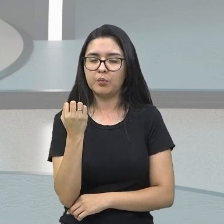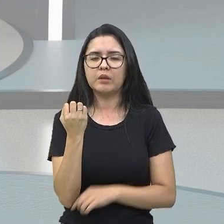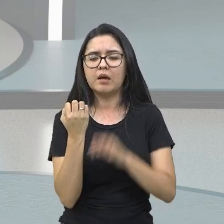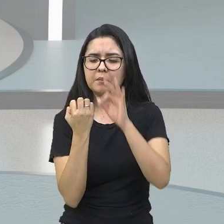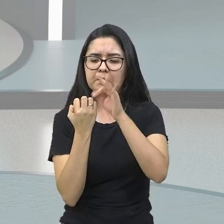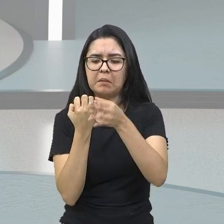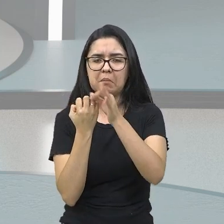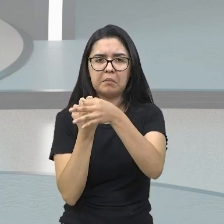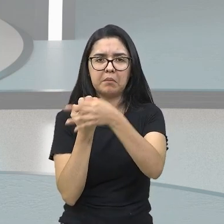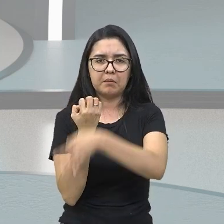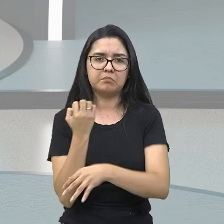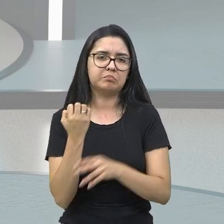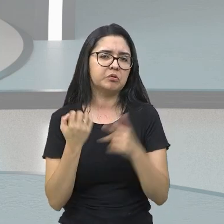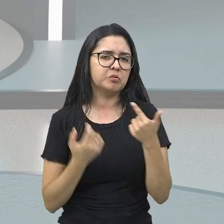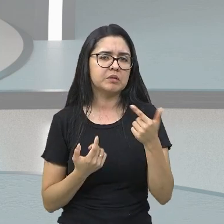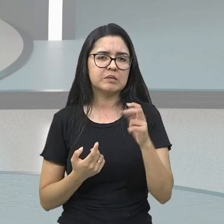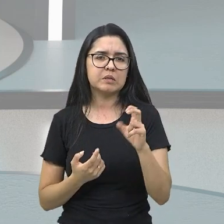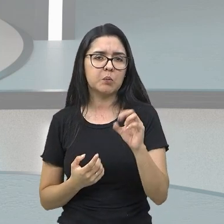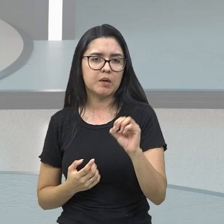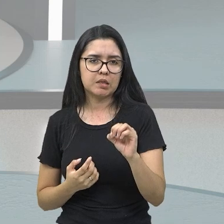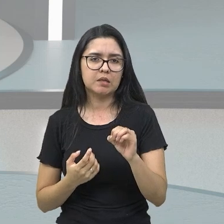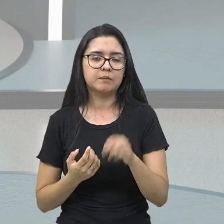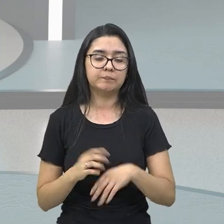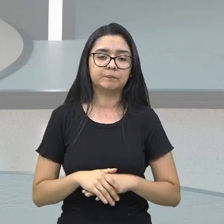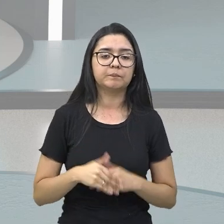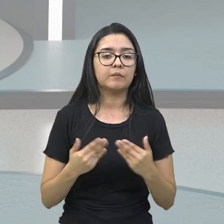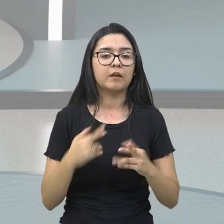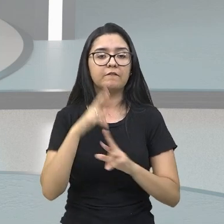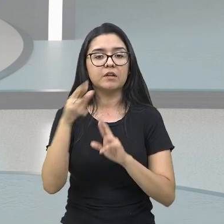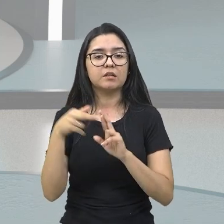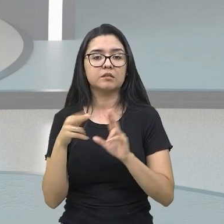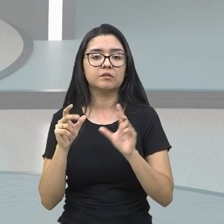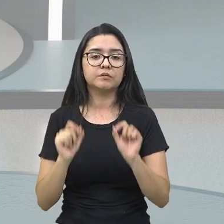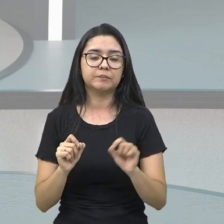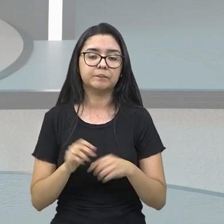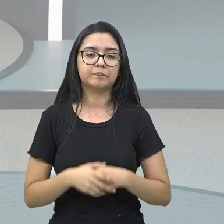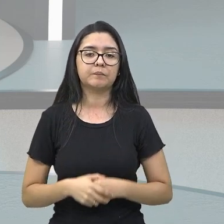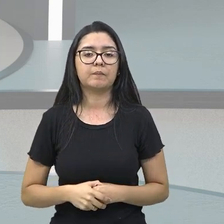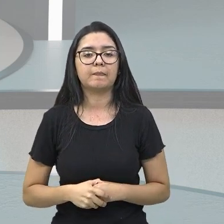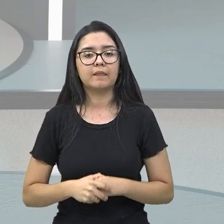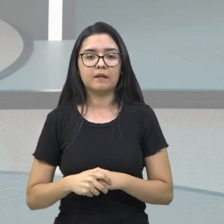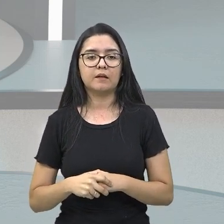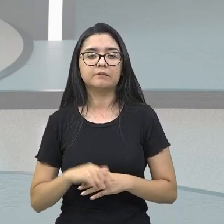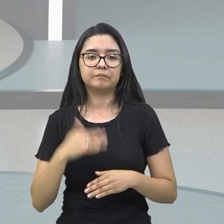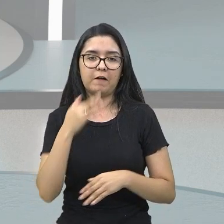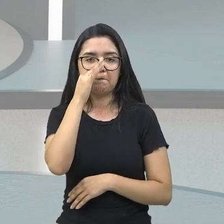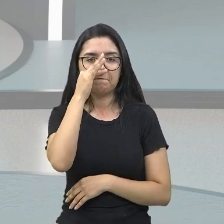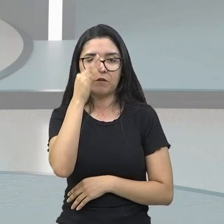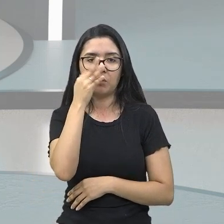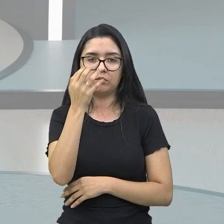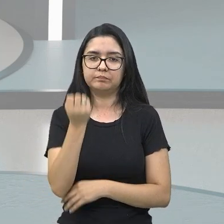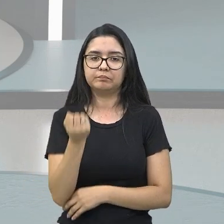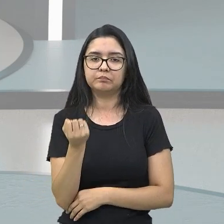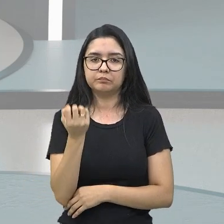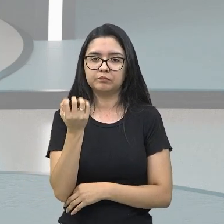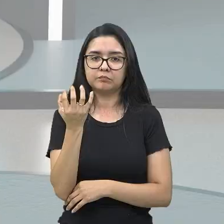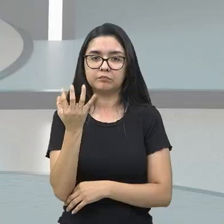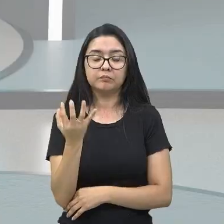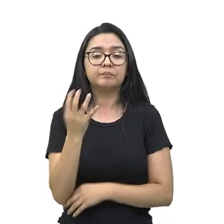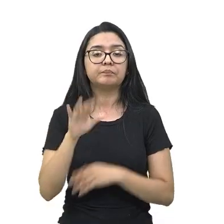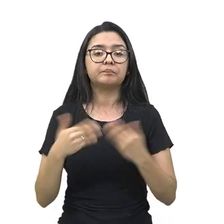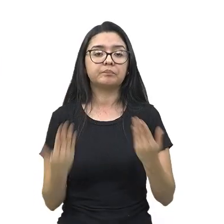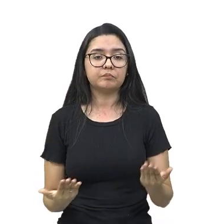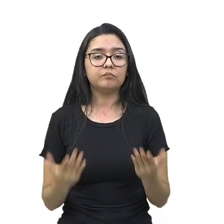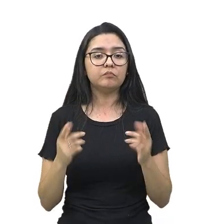umas 250 sementes. Aqui já faz referência a esse primeiro momento, a flor branca que desabrocha.